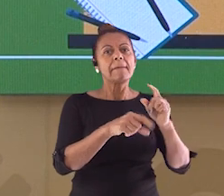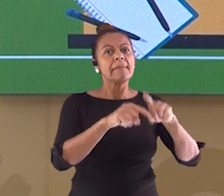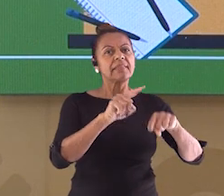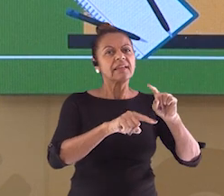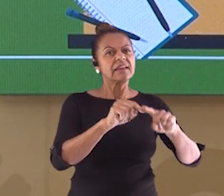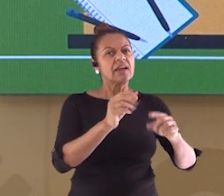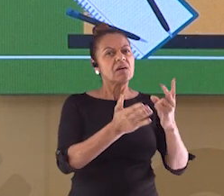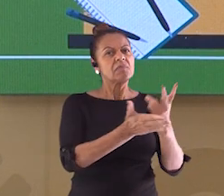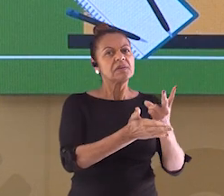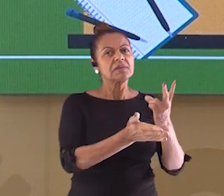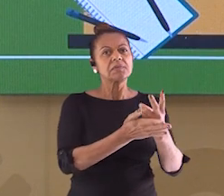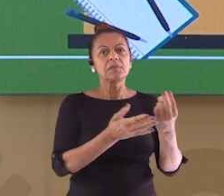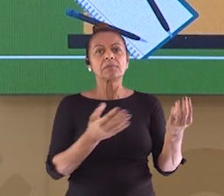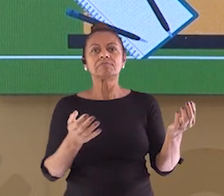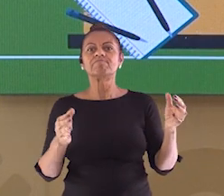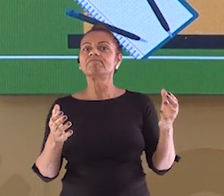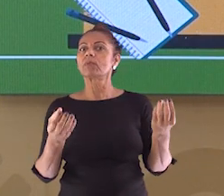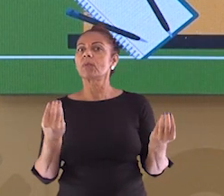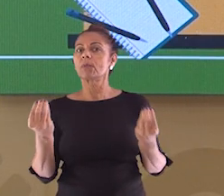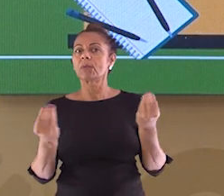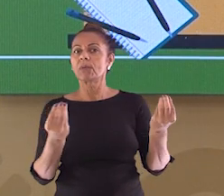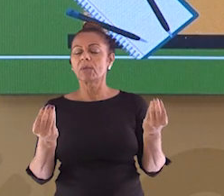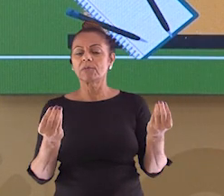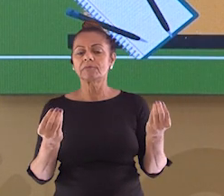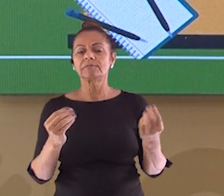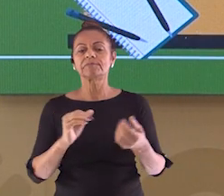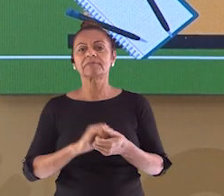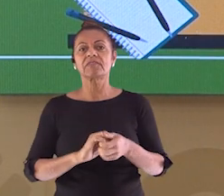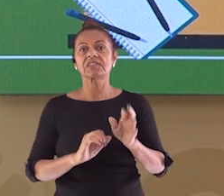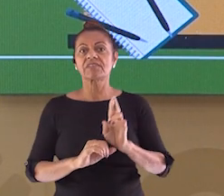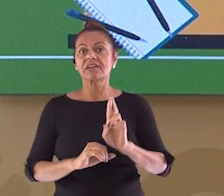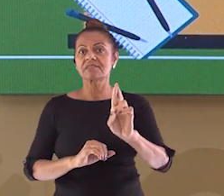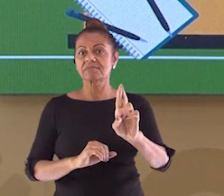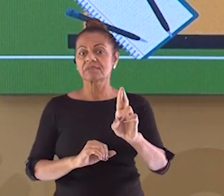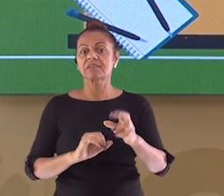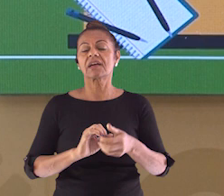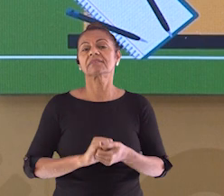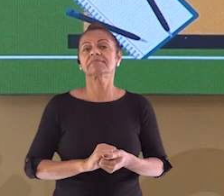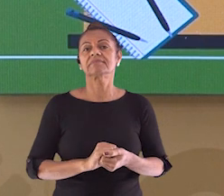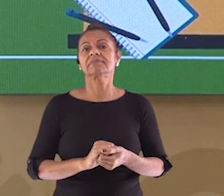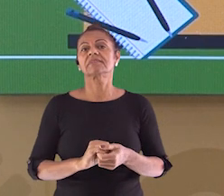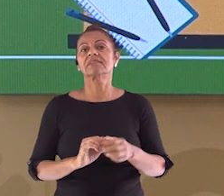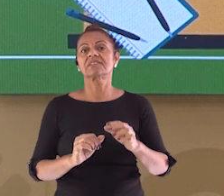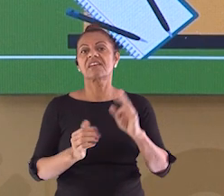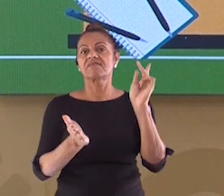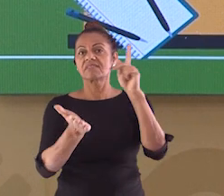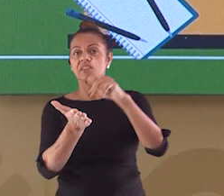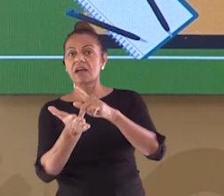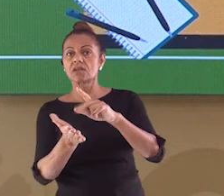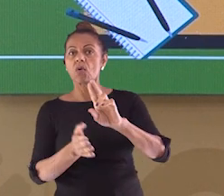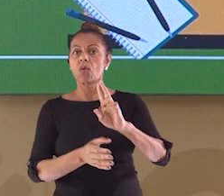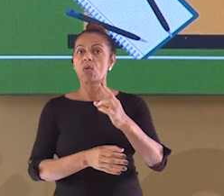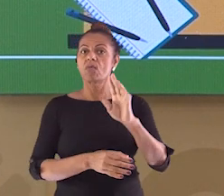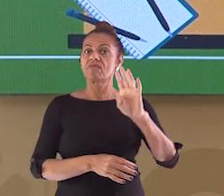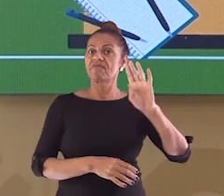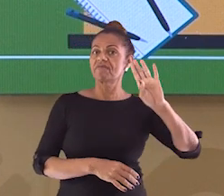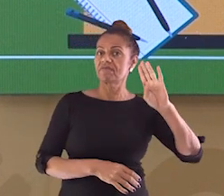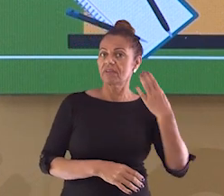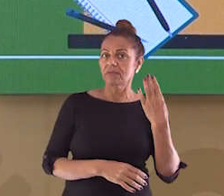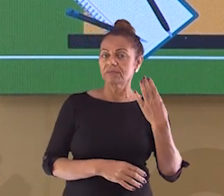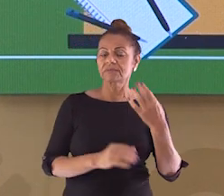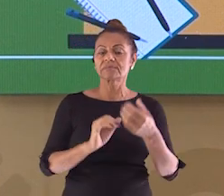da aula de hoje. E o estudante, ele terá que dizer se a afirmação é verdadeira ou falsa.